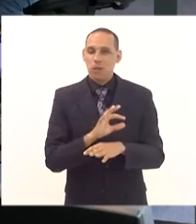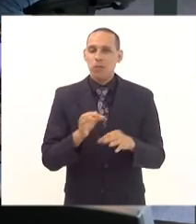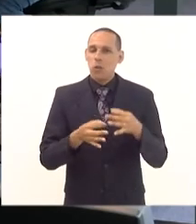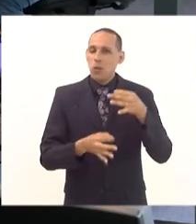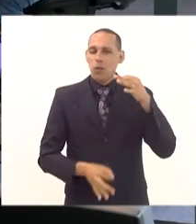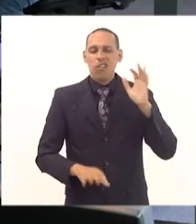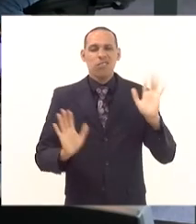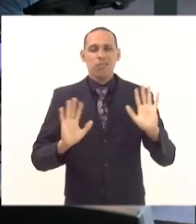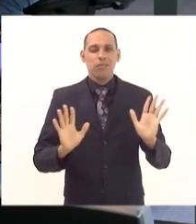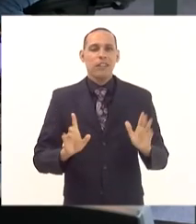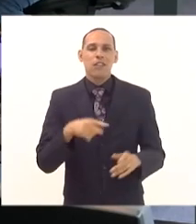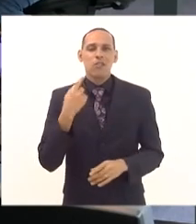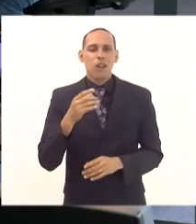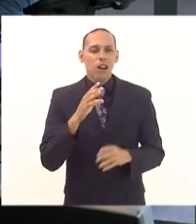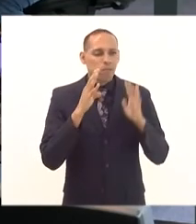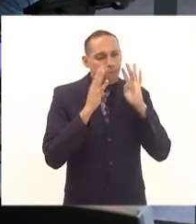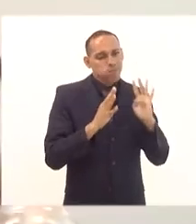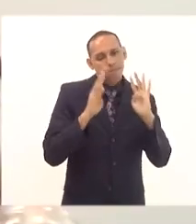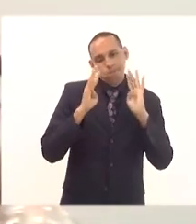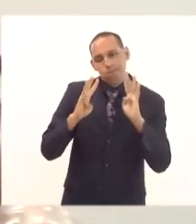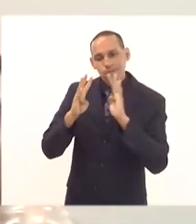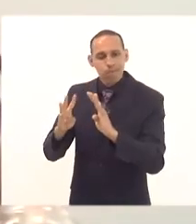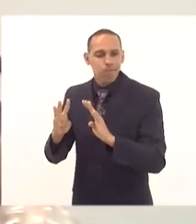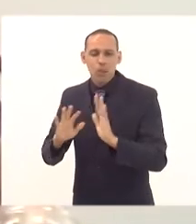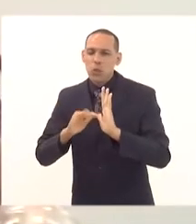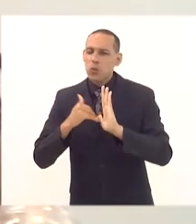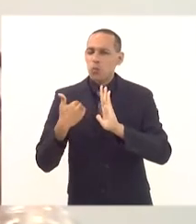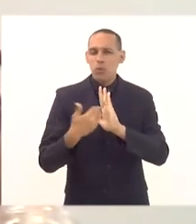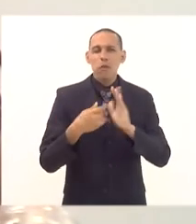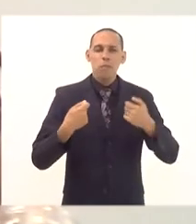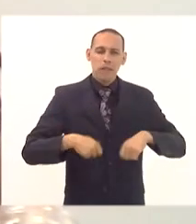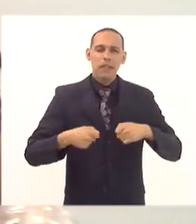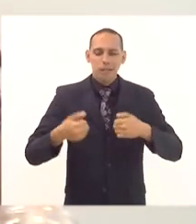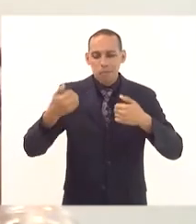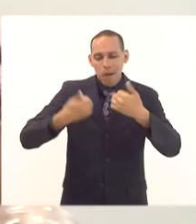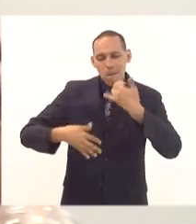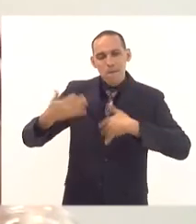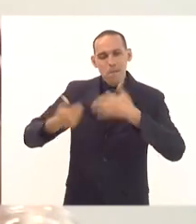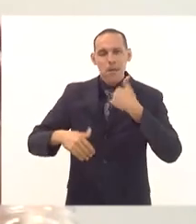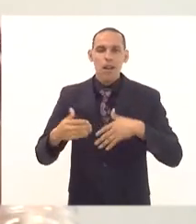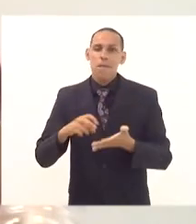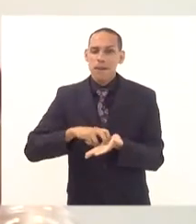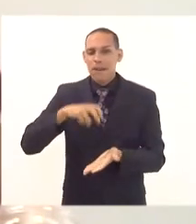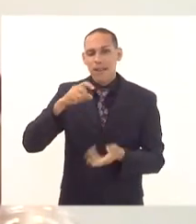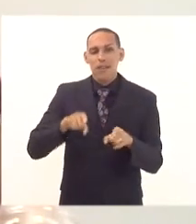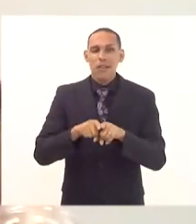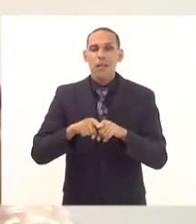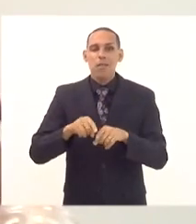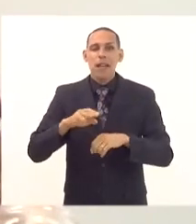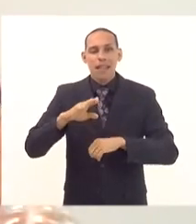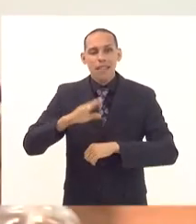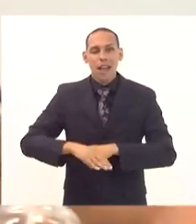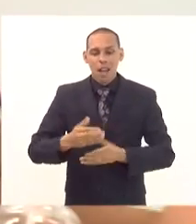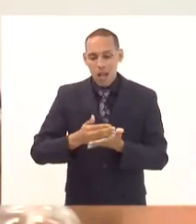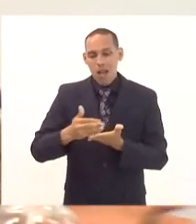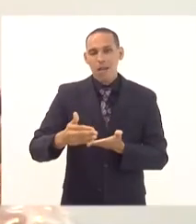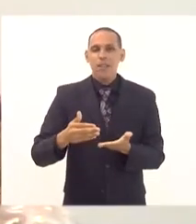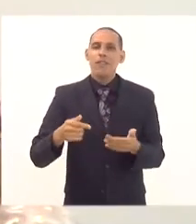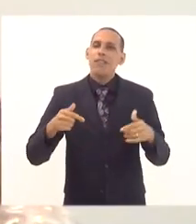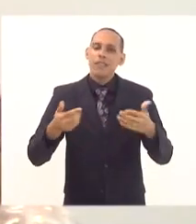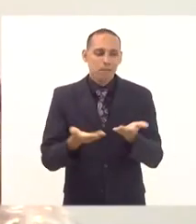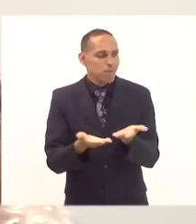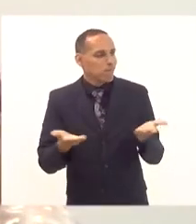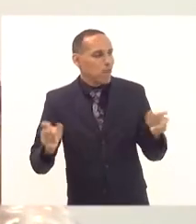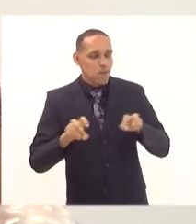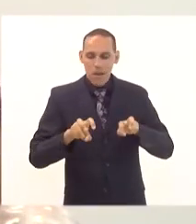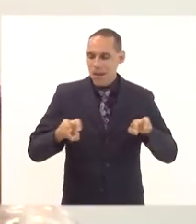nós ouvimos Praticamente tudo que precisávamos ouvir nessa manhã e nesse De Tarde Quero agradecer imensamente a mesa que